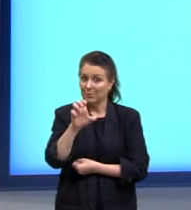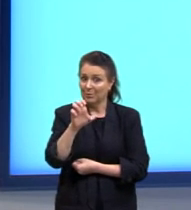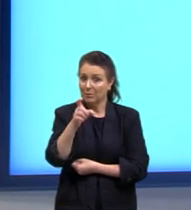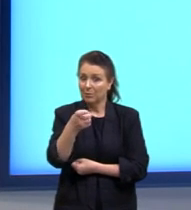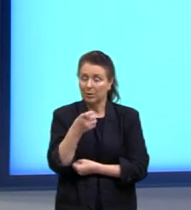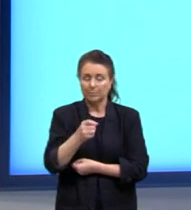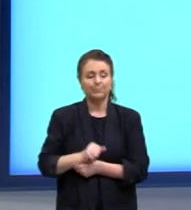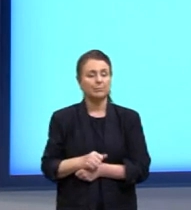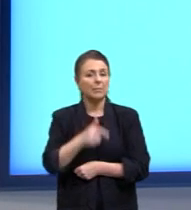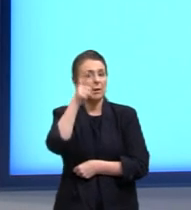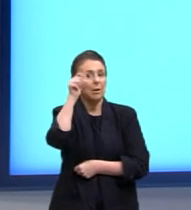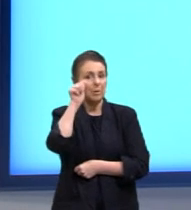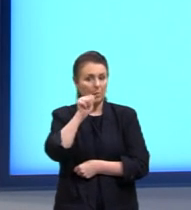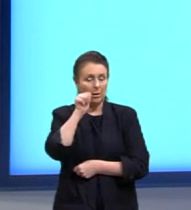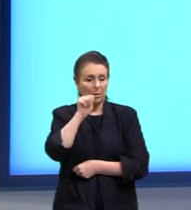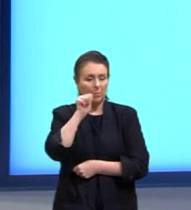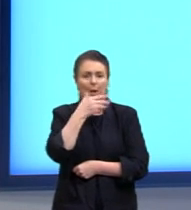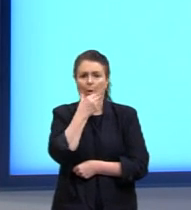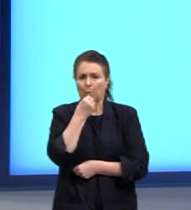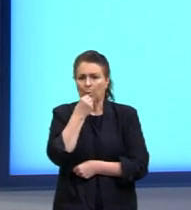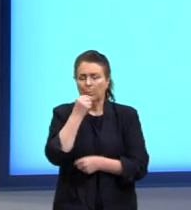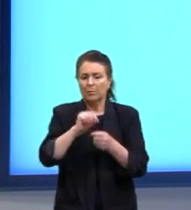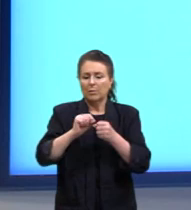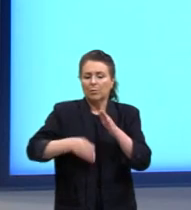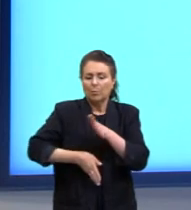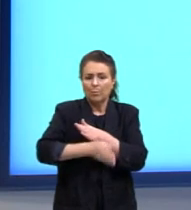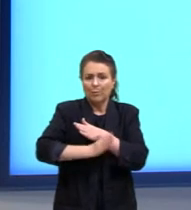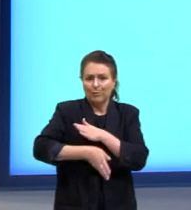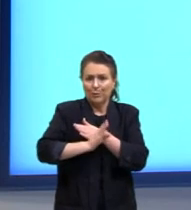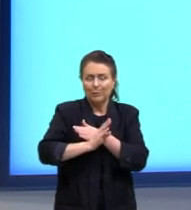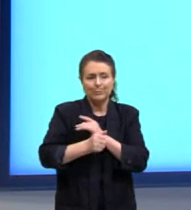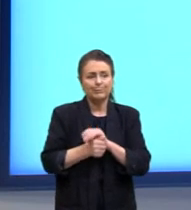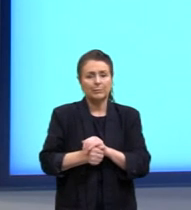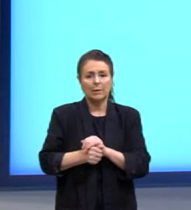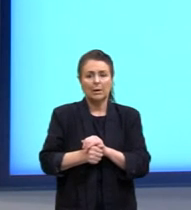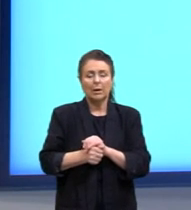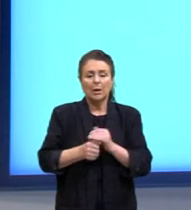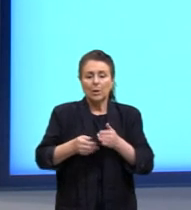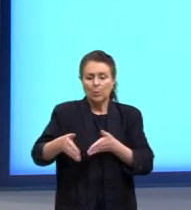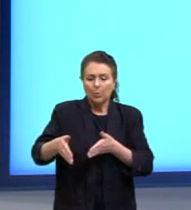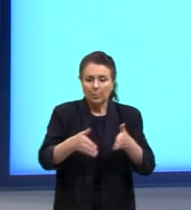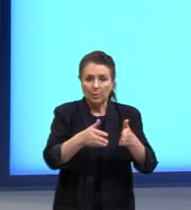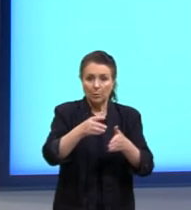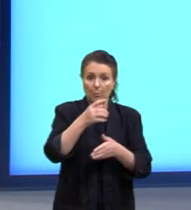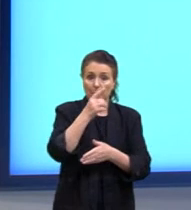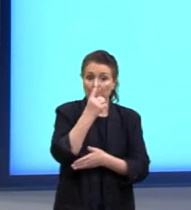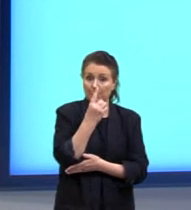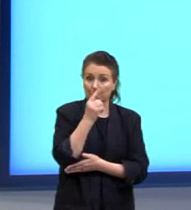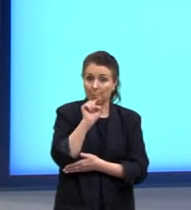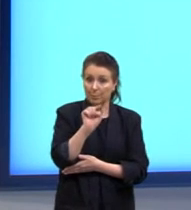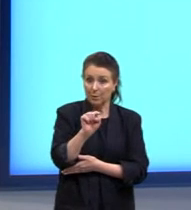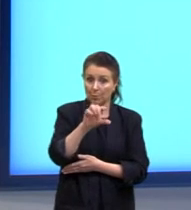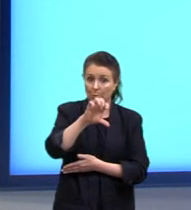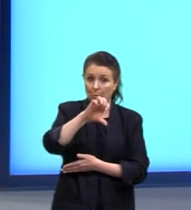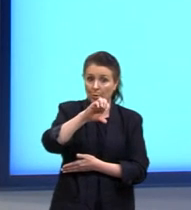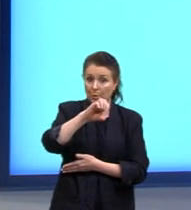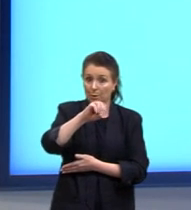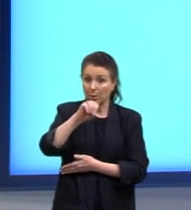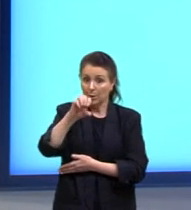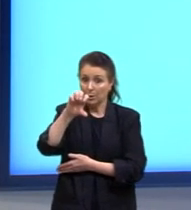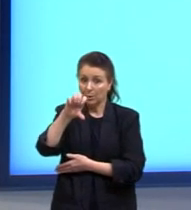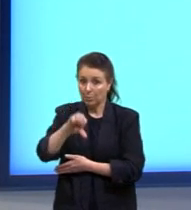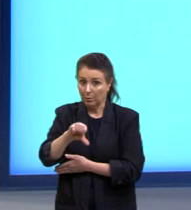fez uma viagem cujo percurso foi de 1009 km em um carro popular